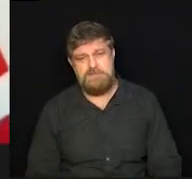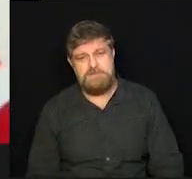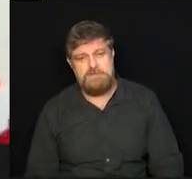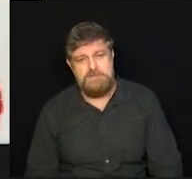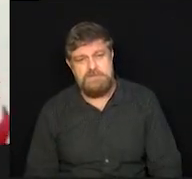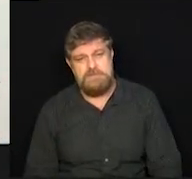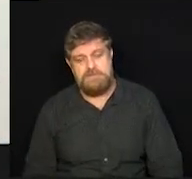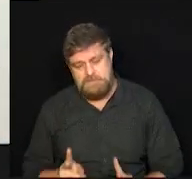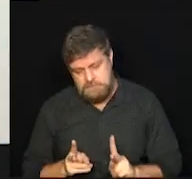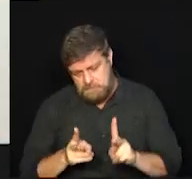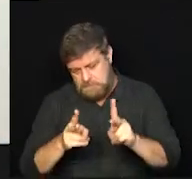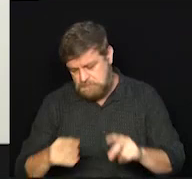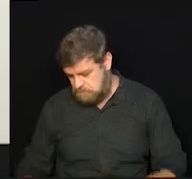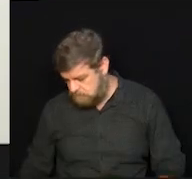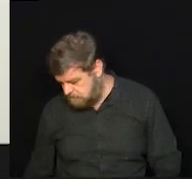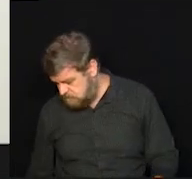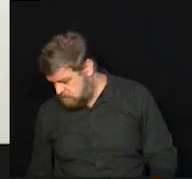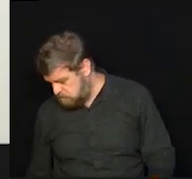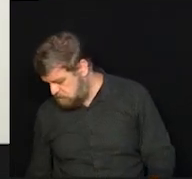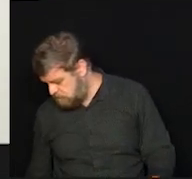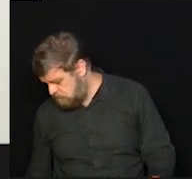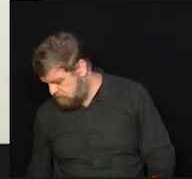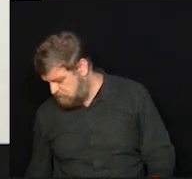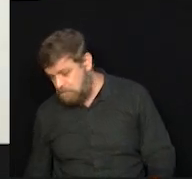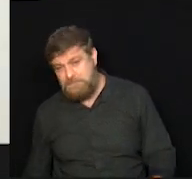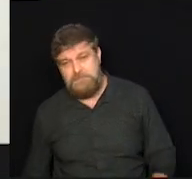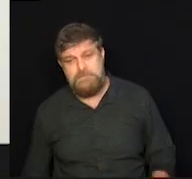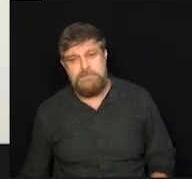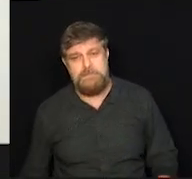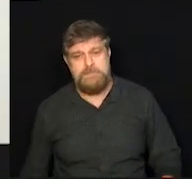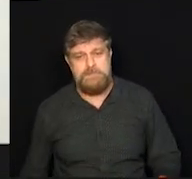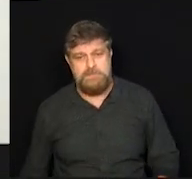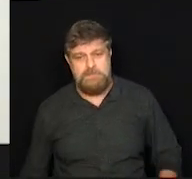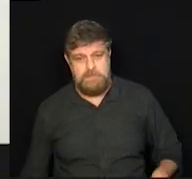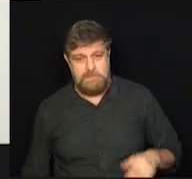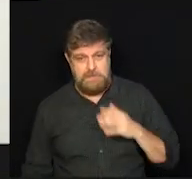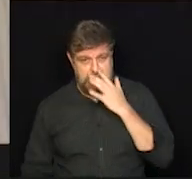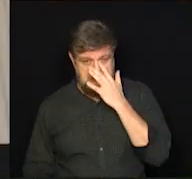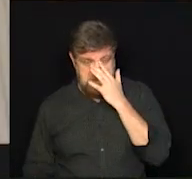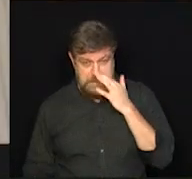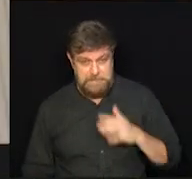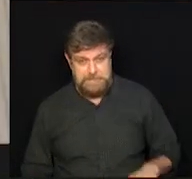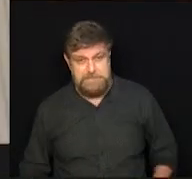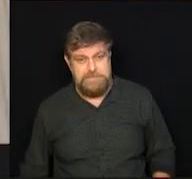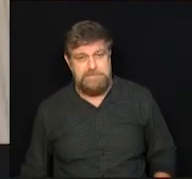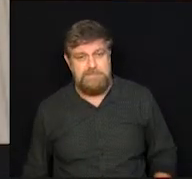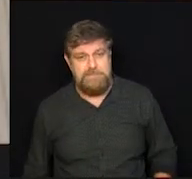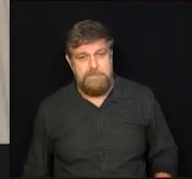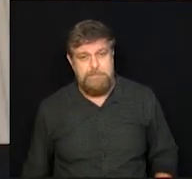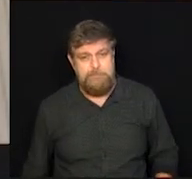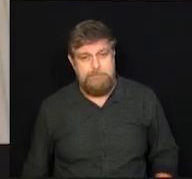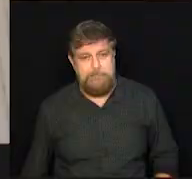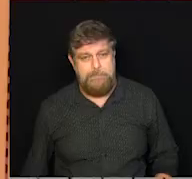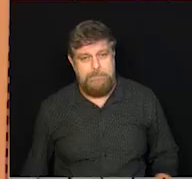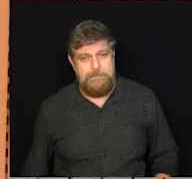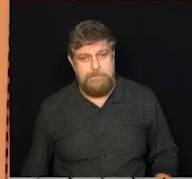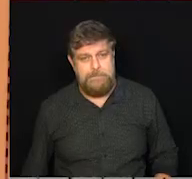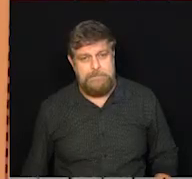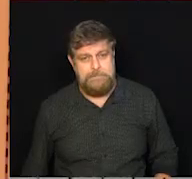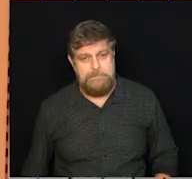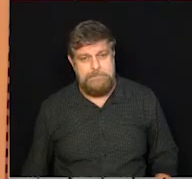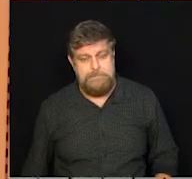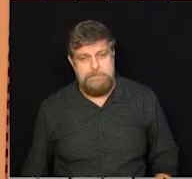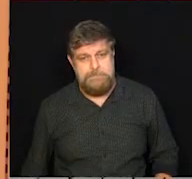vamos essa é e obrigado Marcelo pelo seu relato o eu passo agora